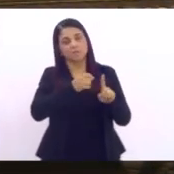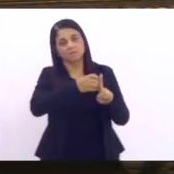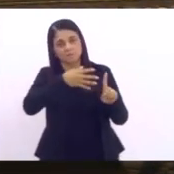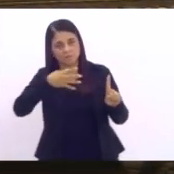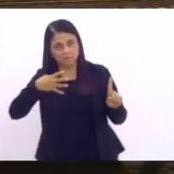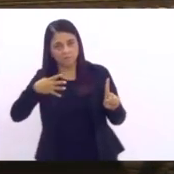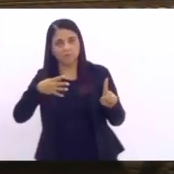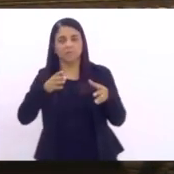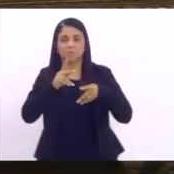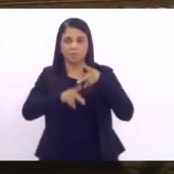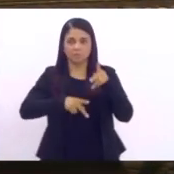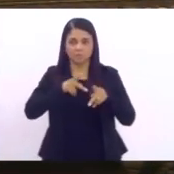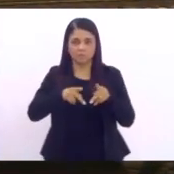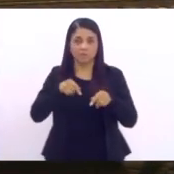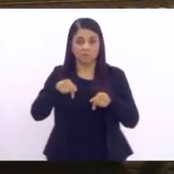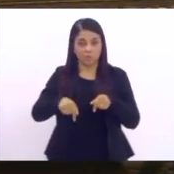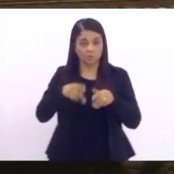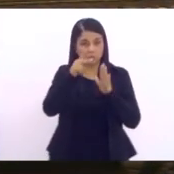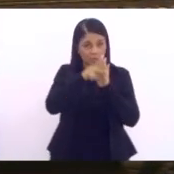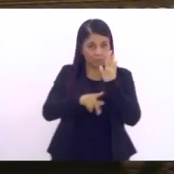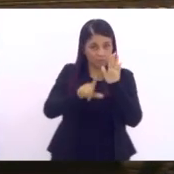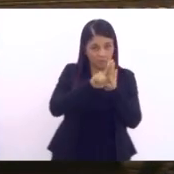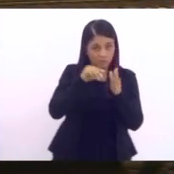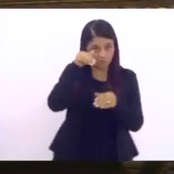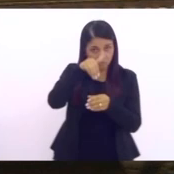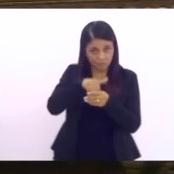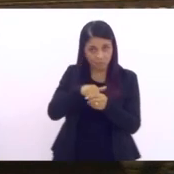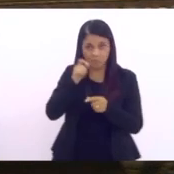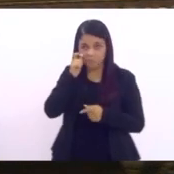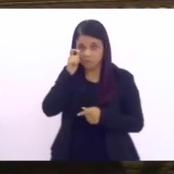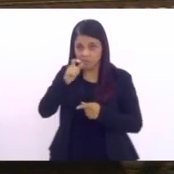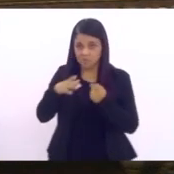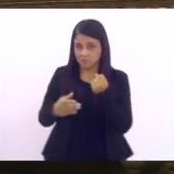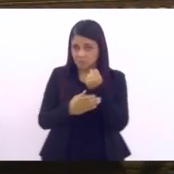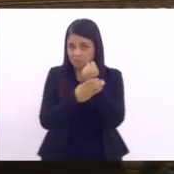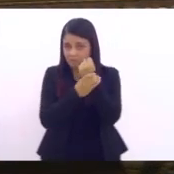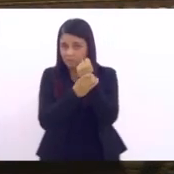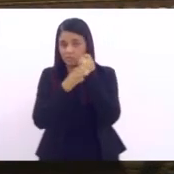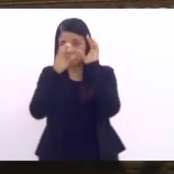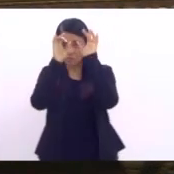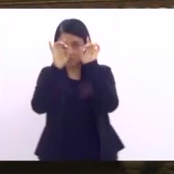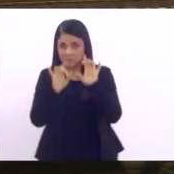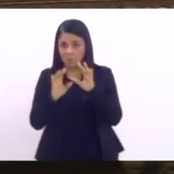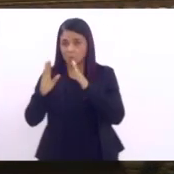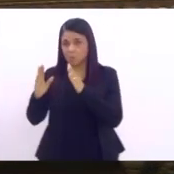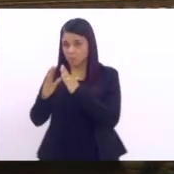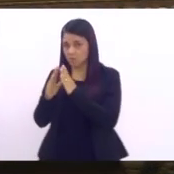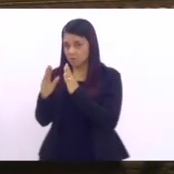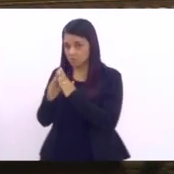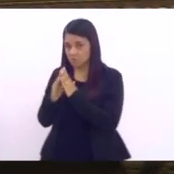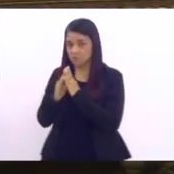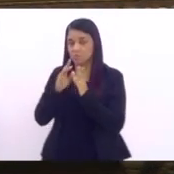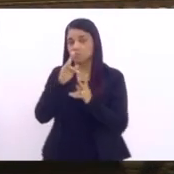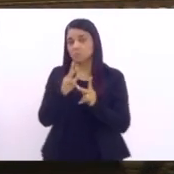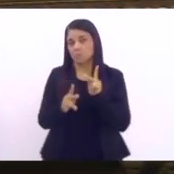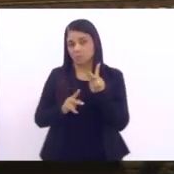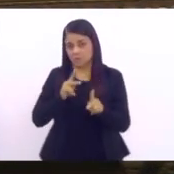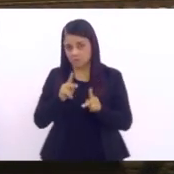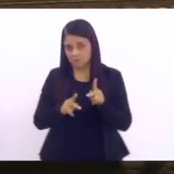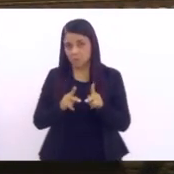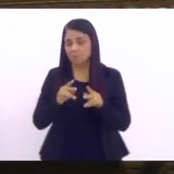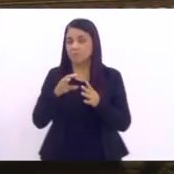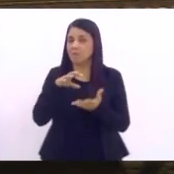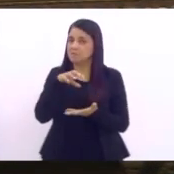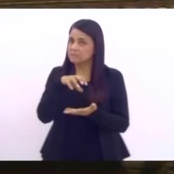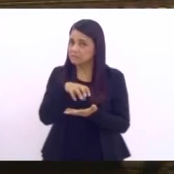que garanta o interesse especial para moradias populares é central. Por isso, nosso voto